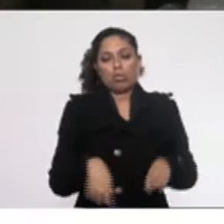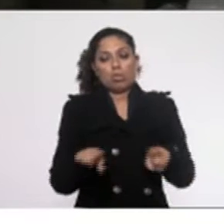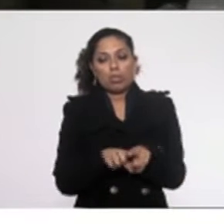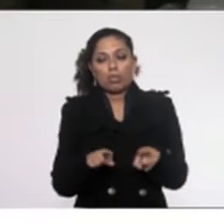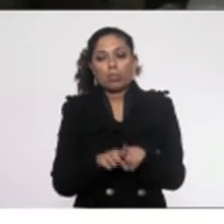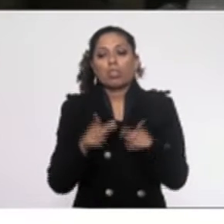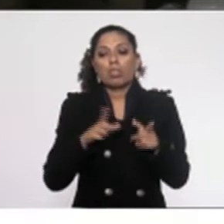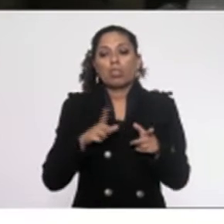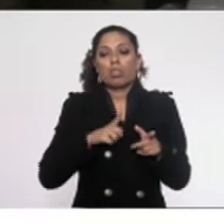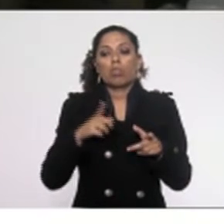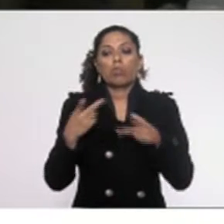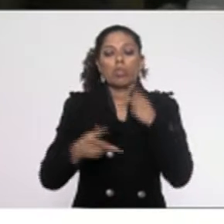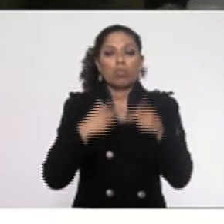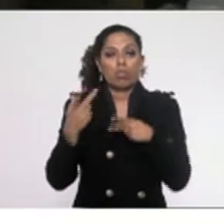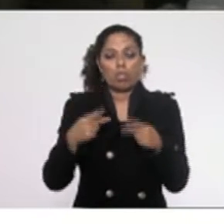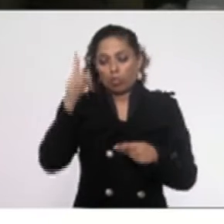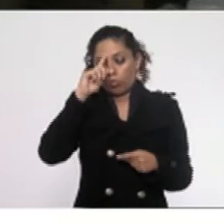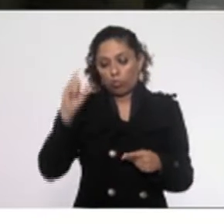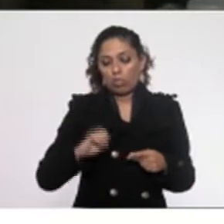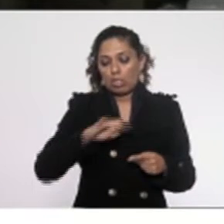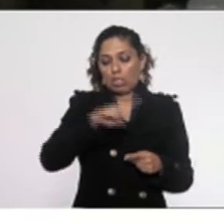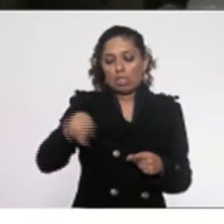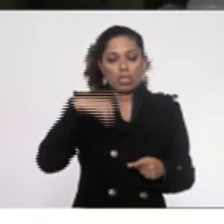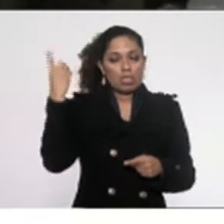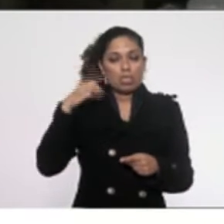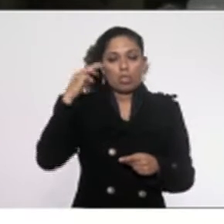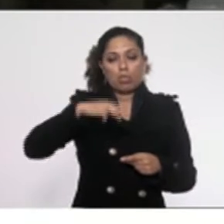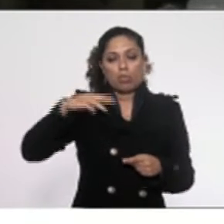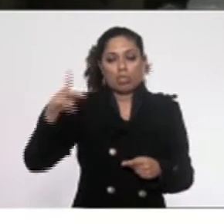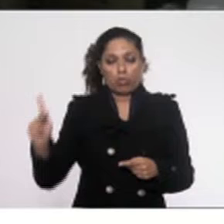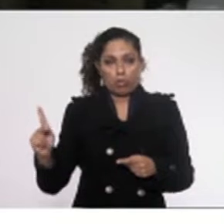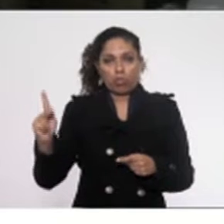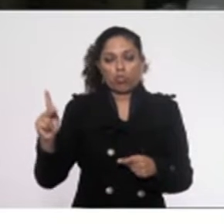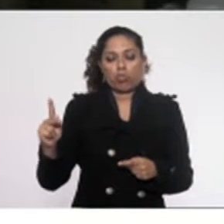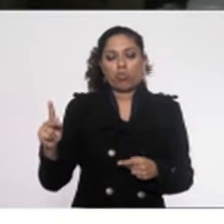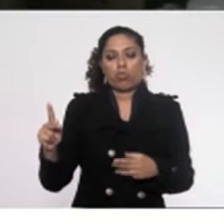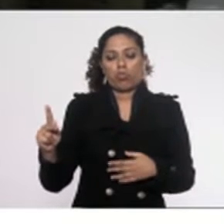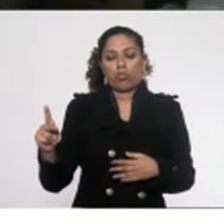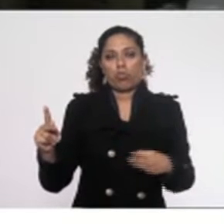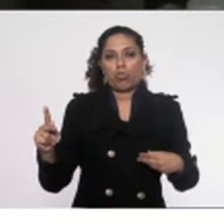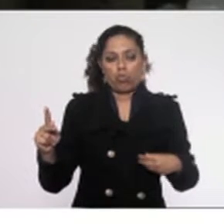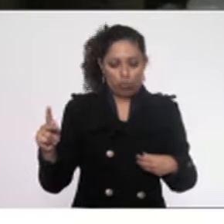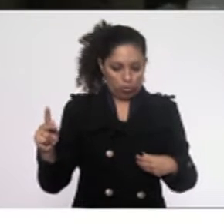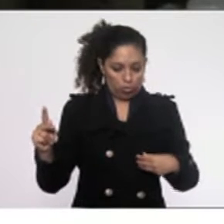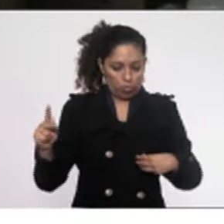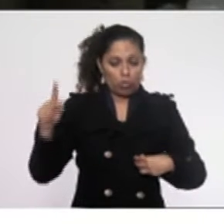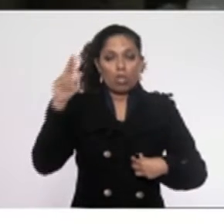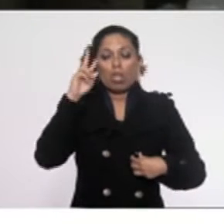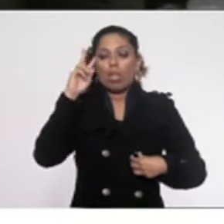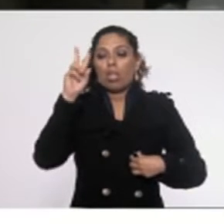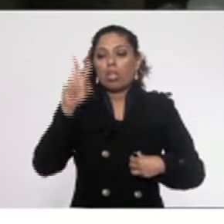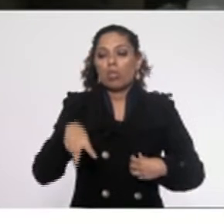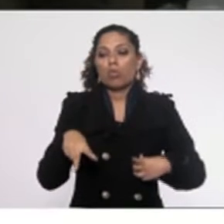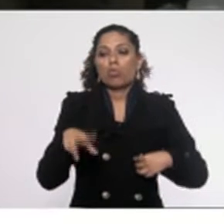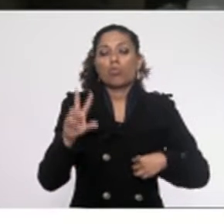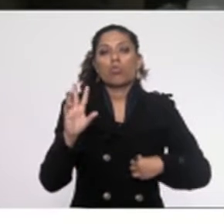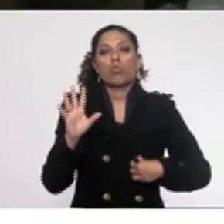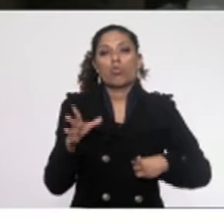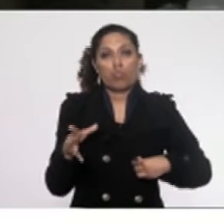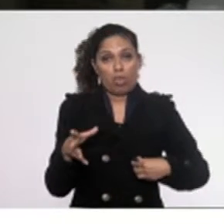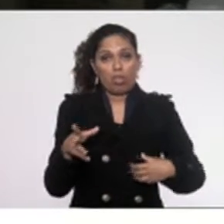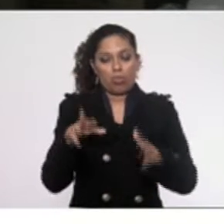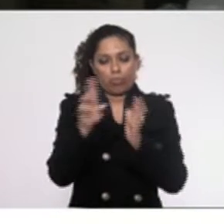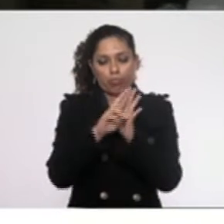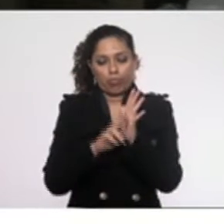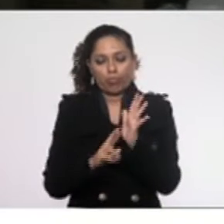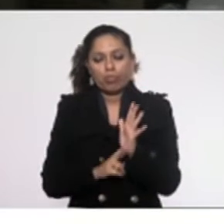dizer. Não sei se o deputado Márcio Pacheco já leu o relatório das contas